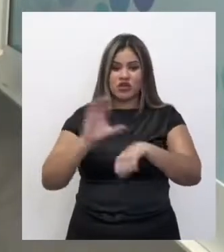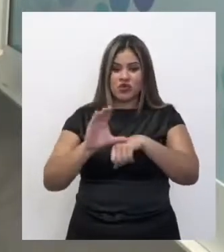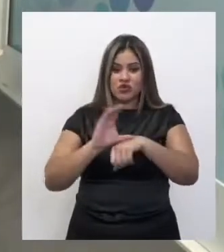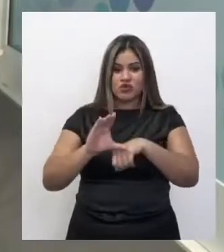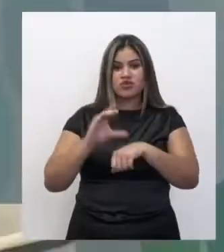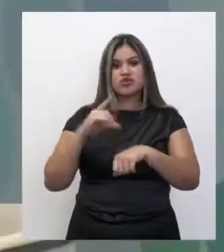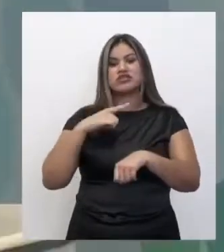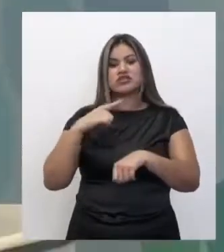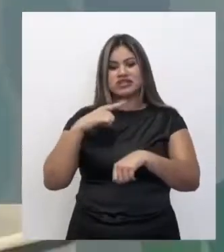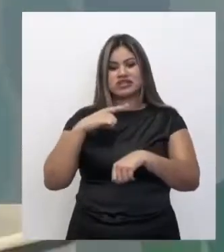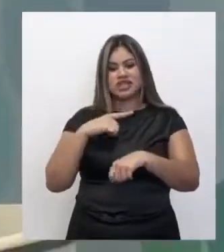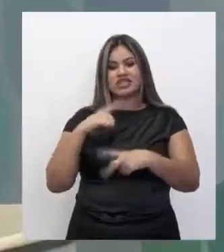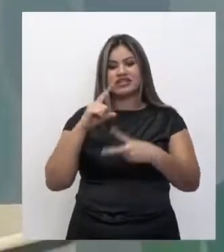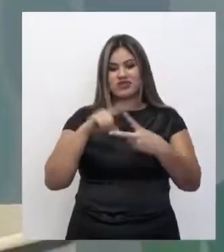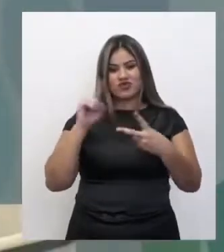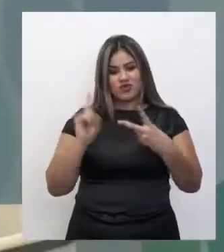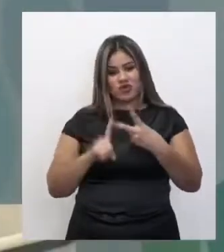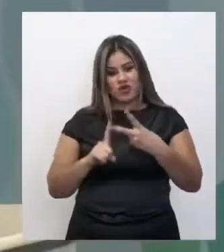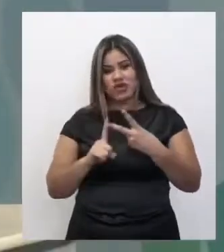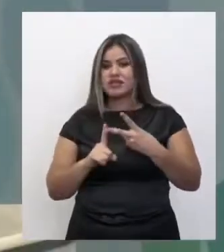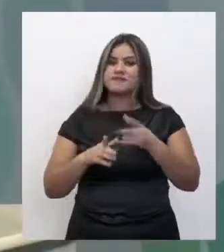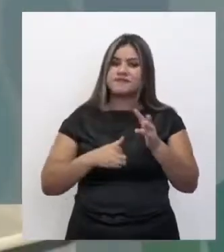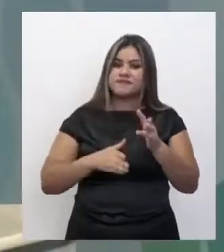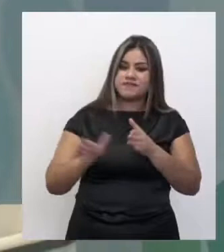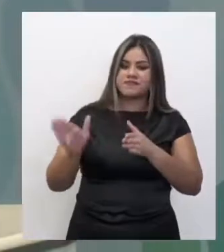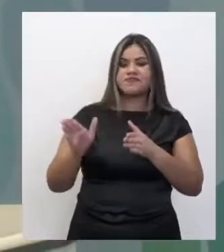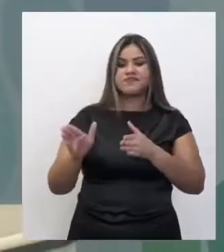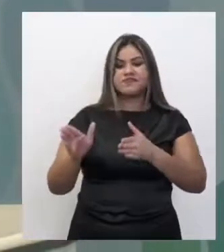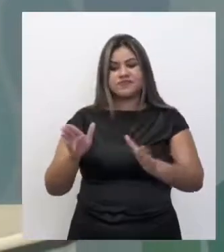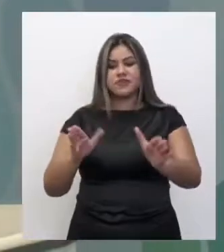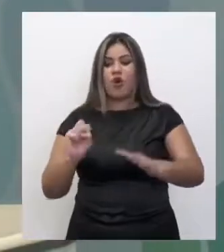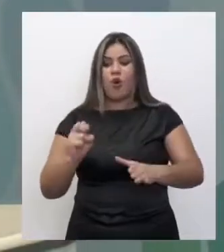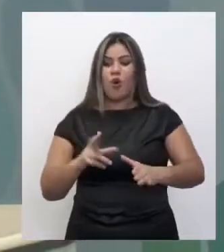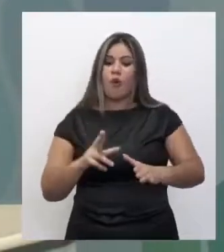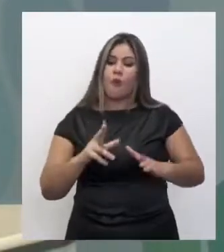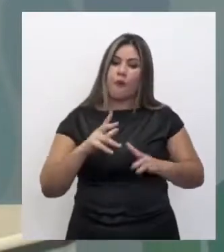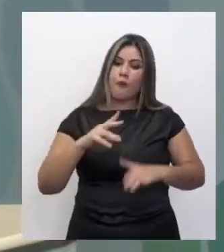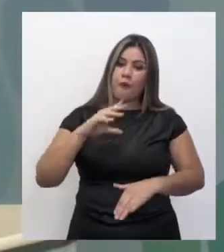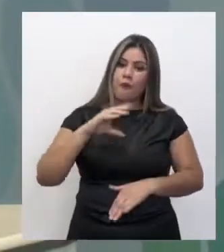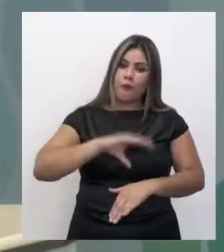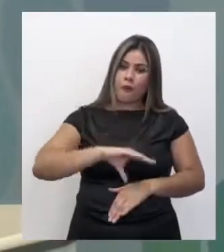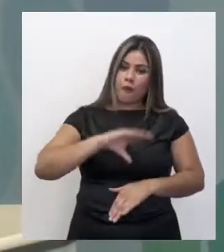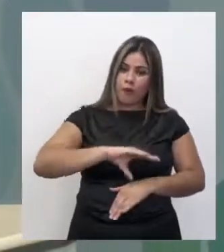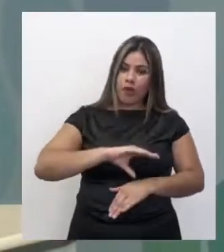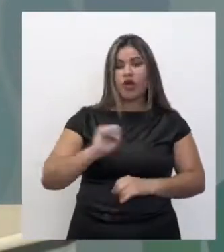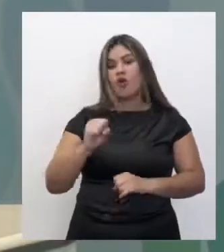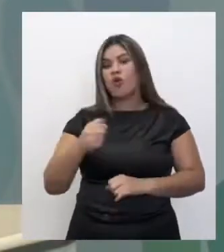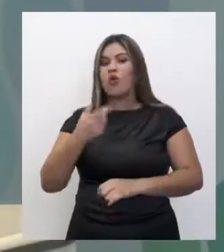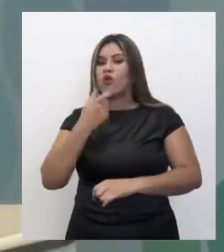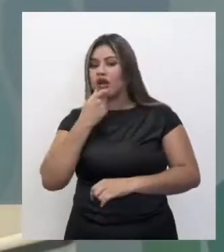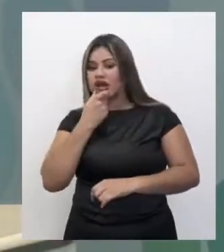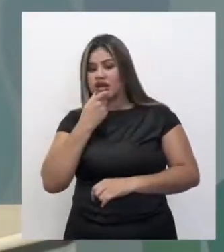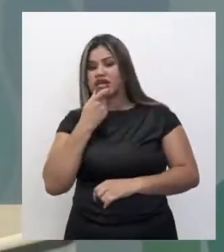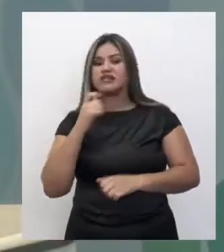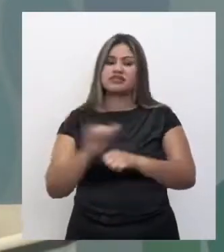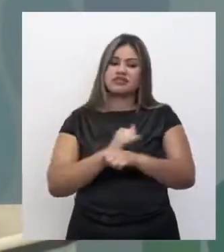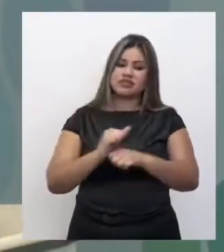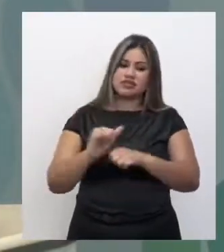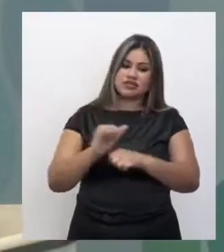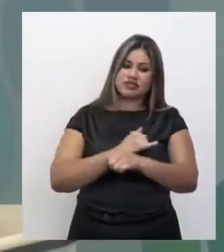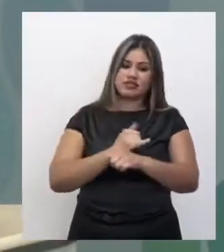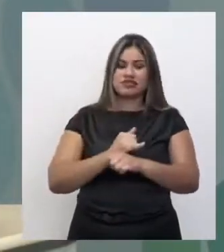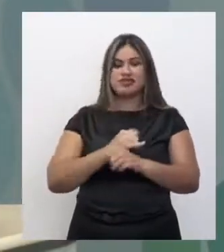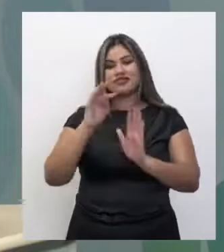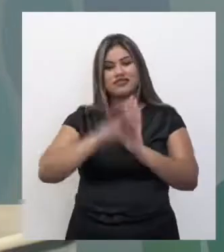geralmente tem duas titulações, né? Você pode fazer português e inglês, você pode trabalhar como tradutor, você pode ser editor, você pode ser revisor de